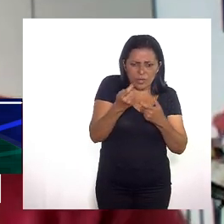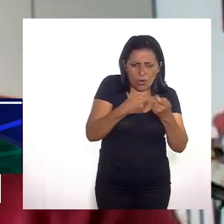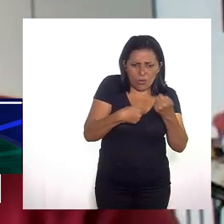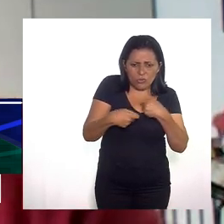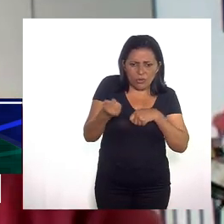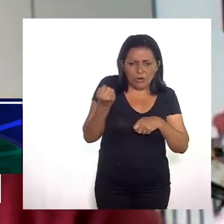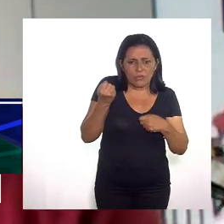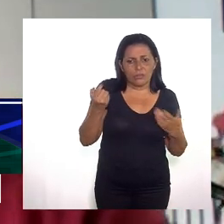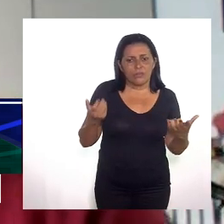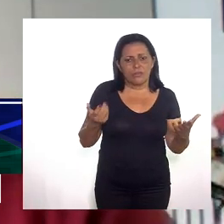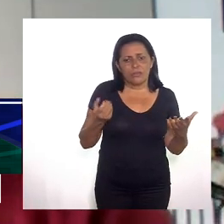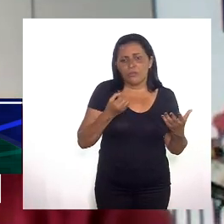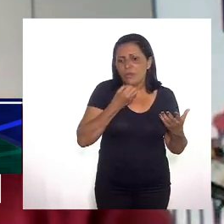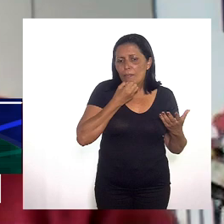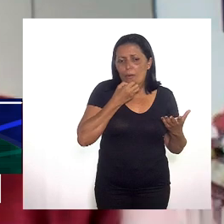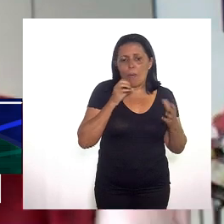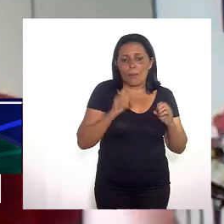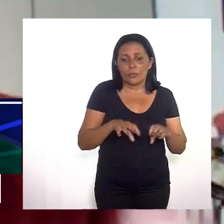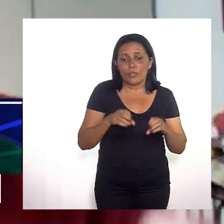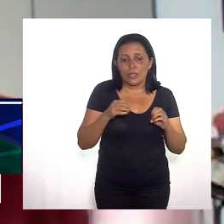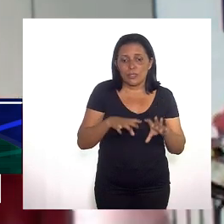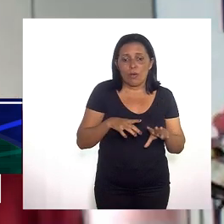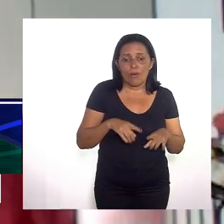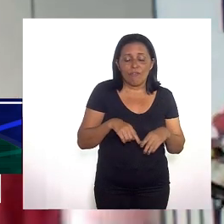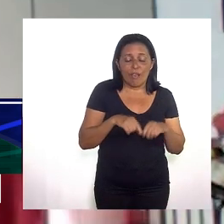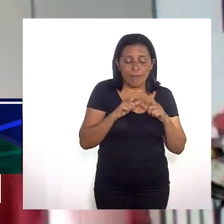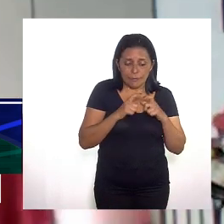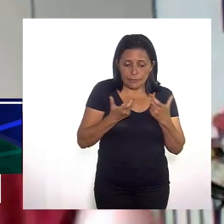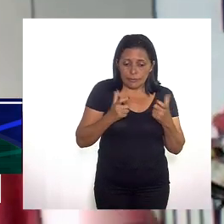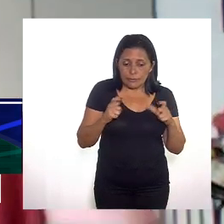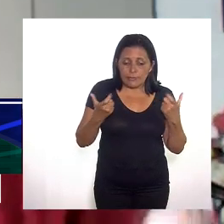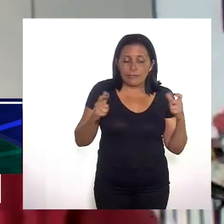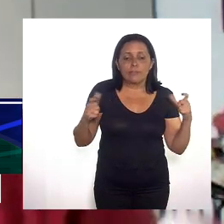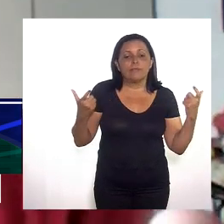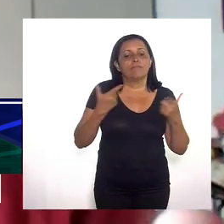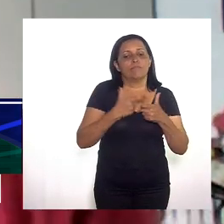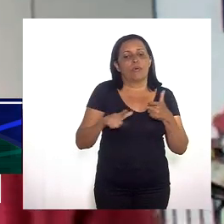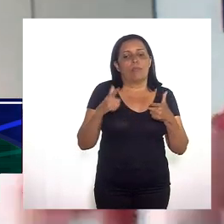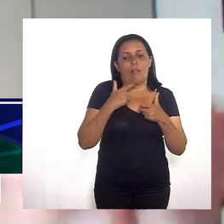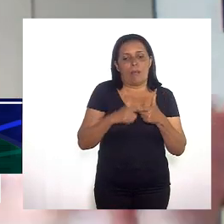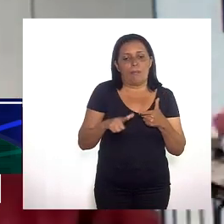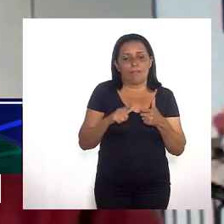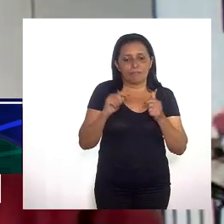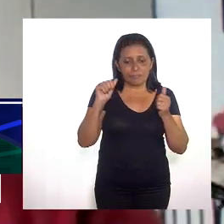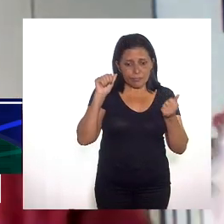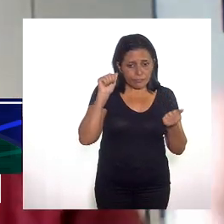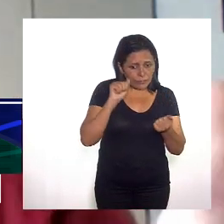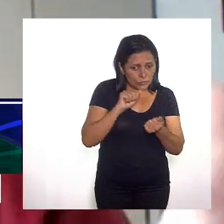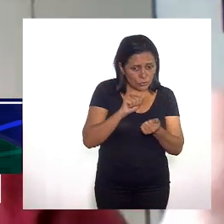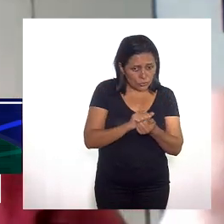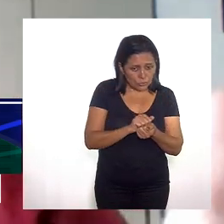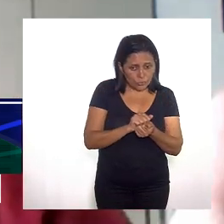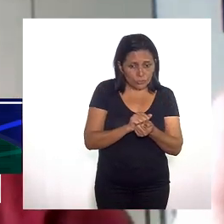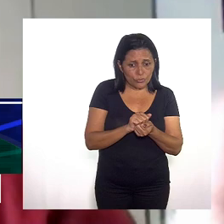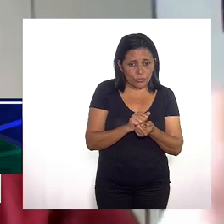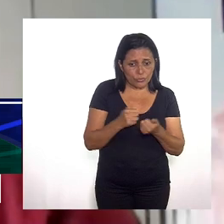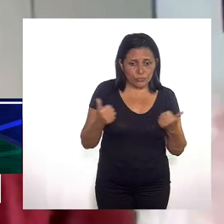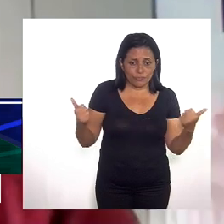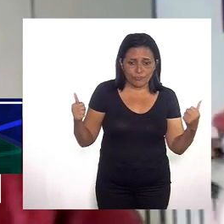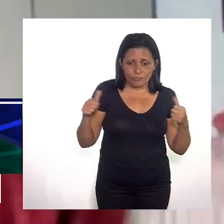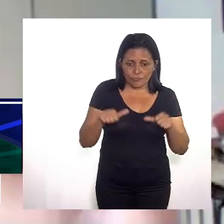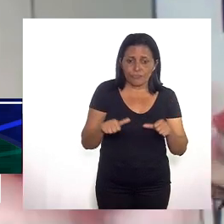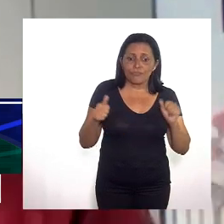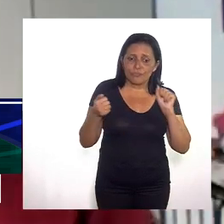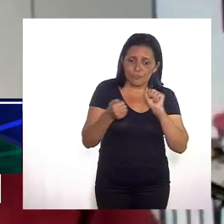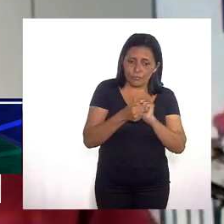é enfrentar o problema da educação, é agravar o problema. Porque, junto com a quebra da isonomia nas condições dos estudantes,